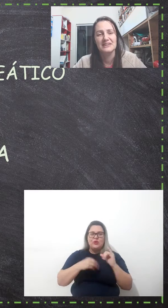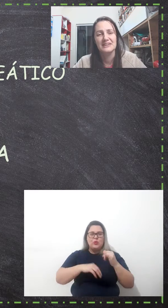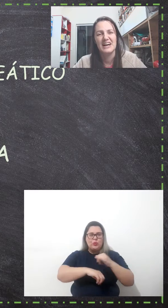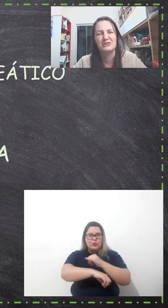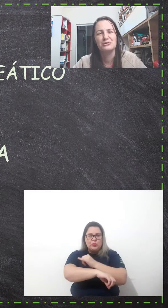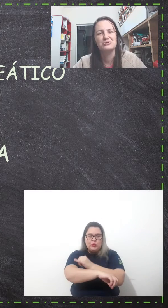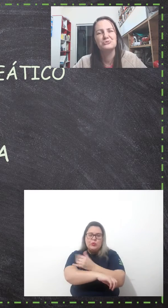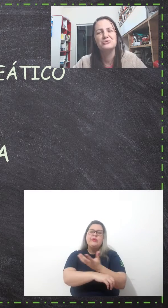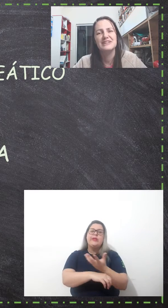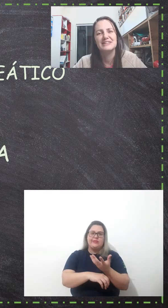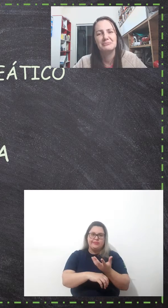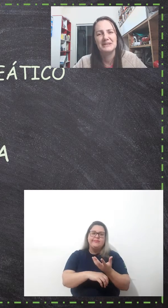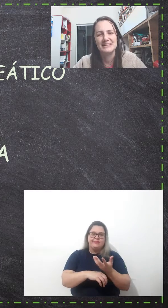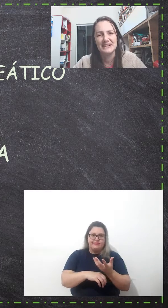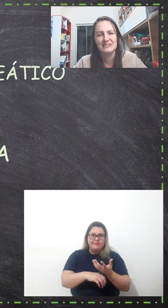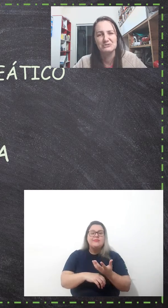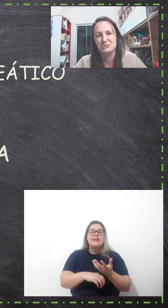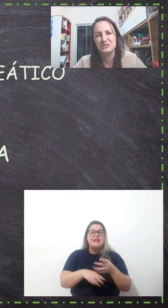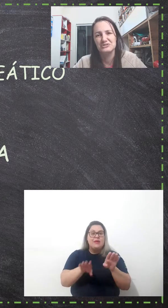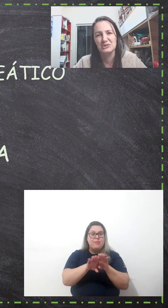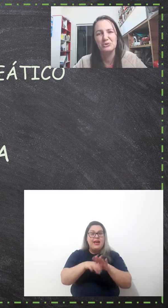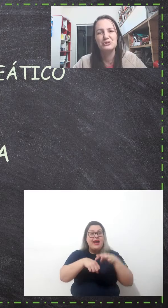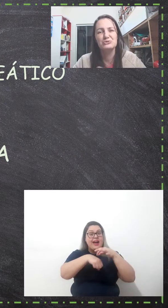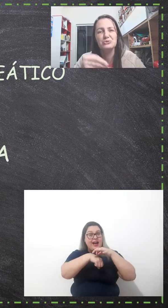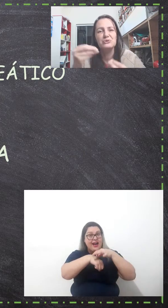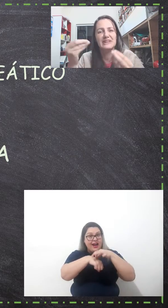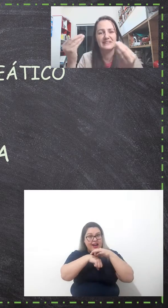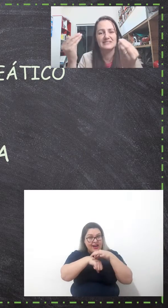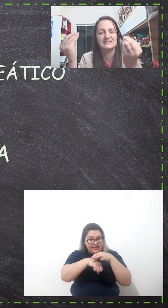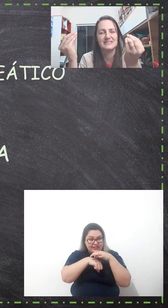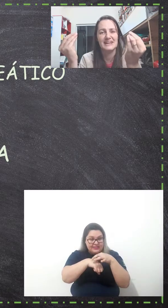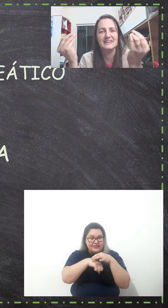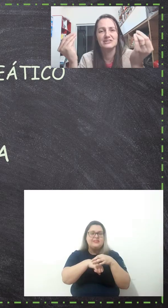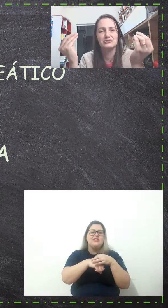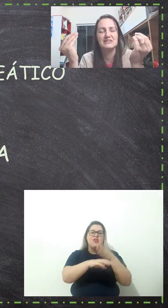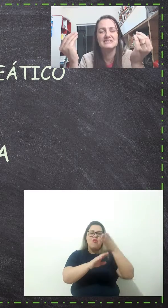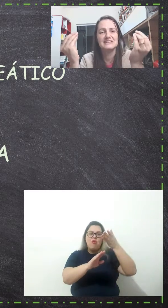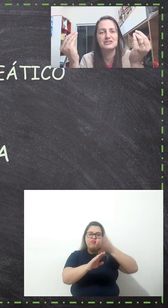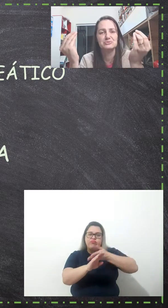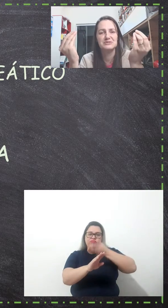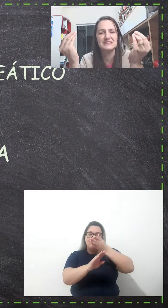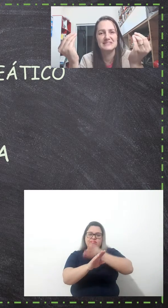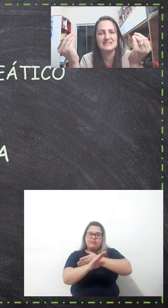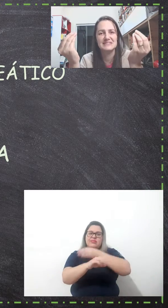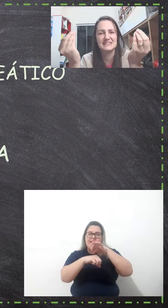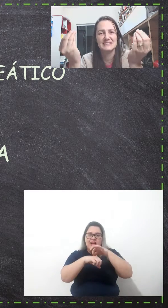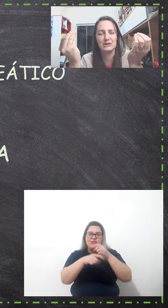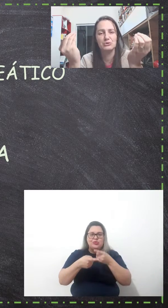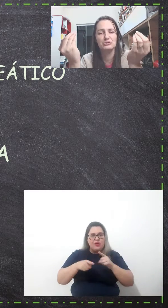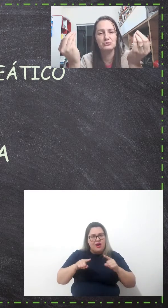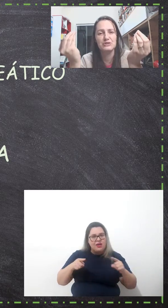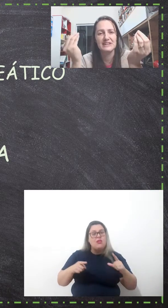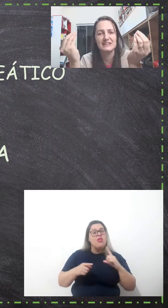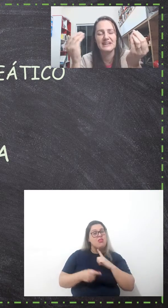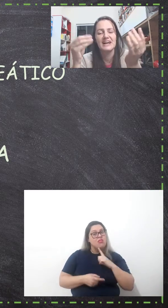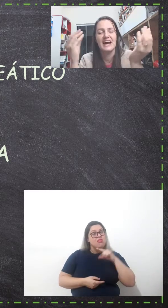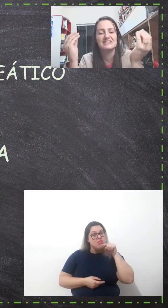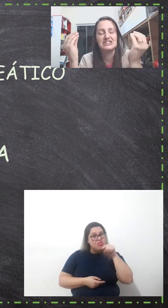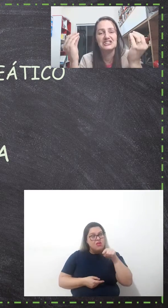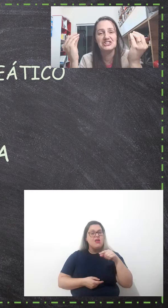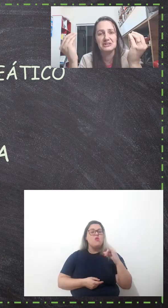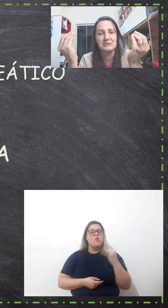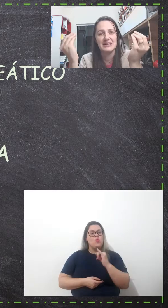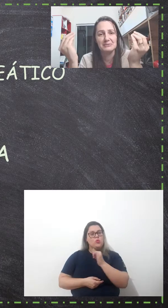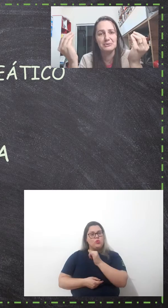salame, a gordura da picanha, tudo isso tem gordura, tá? Todas essas substâncias que têm gordura,